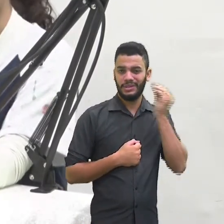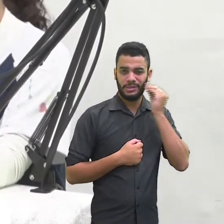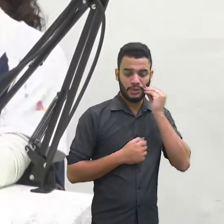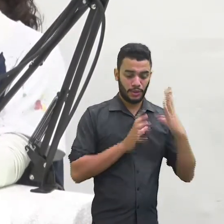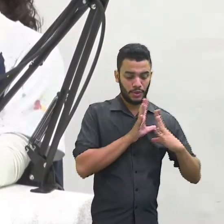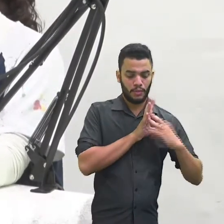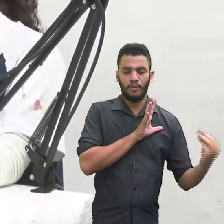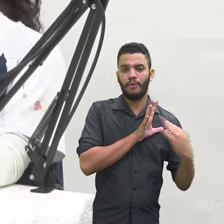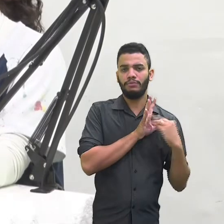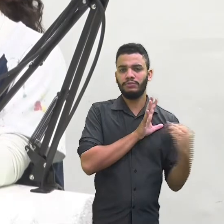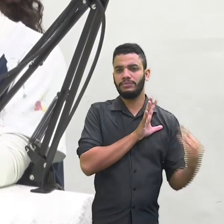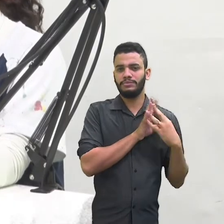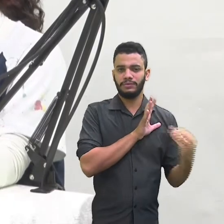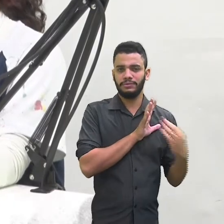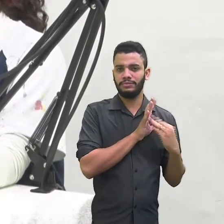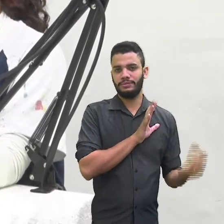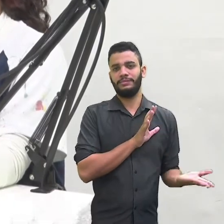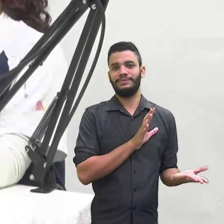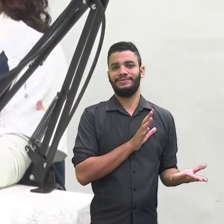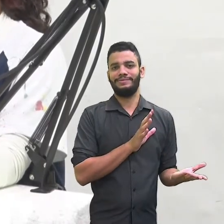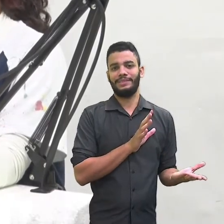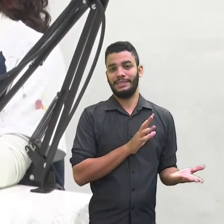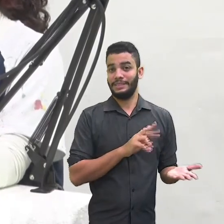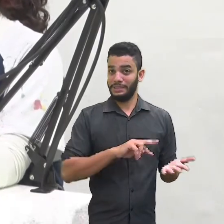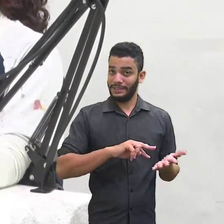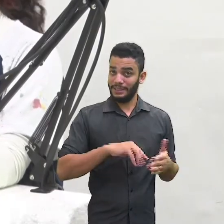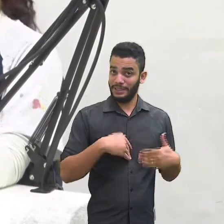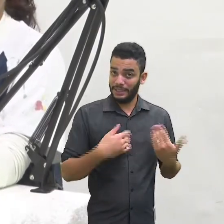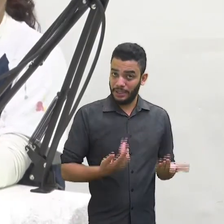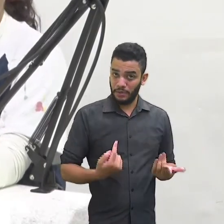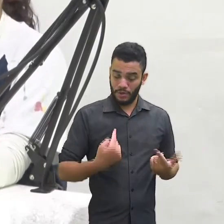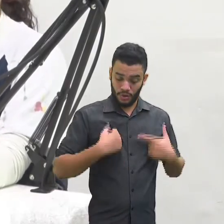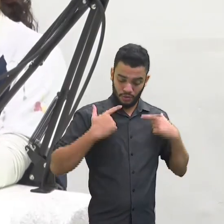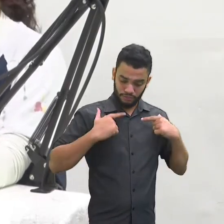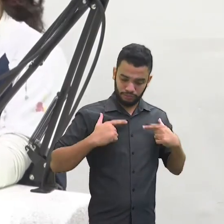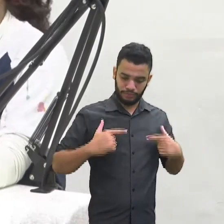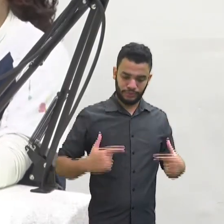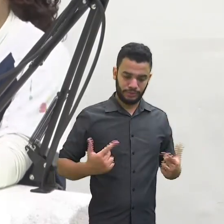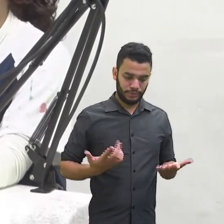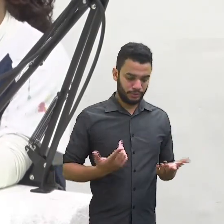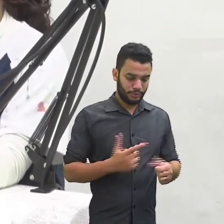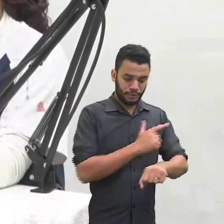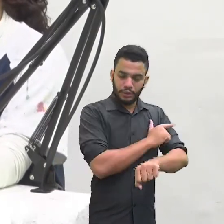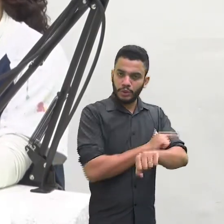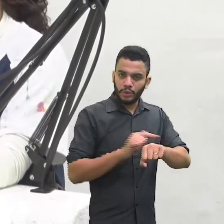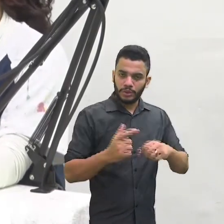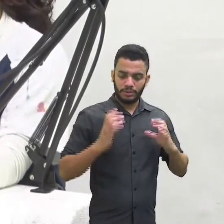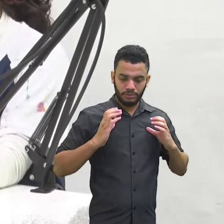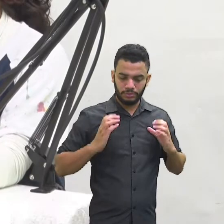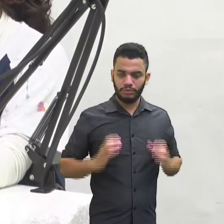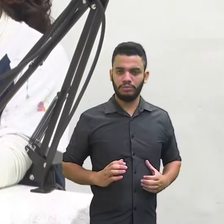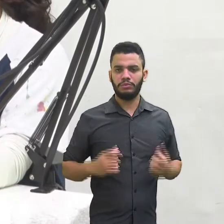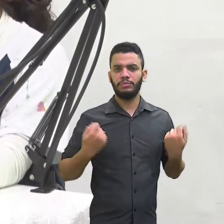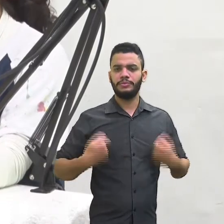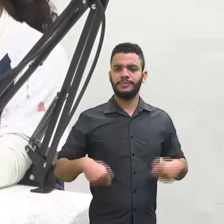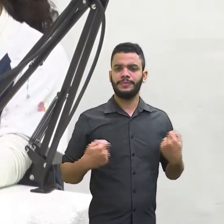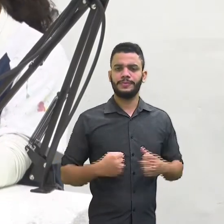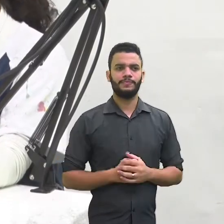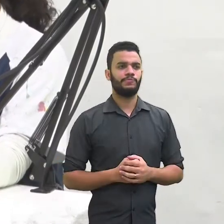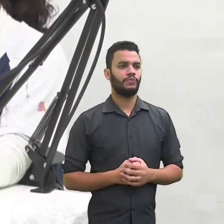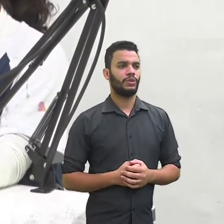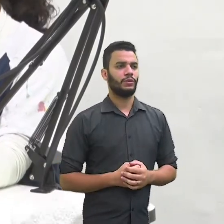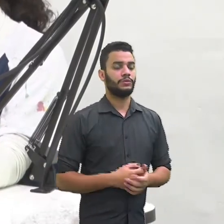ser igual a eles. Porque para as crianças, pelo menos para mim, eu vejo meu pai